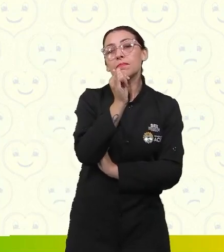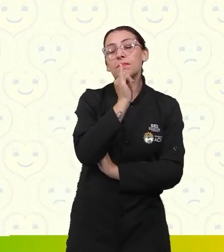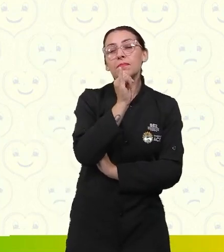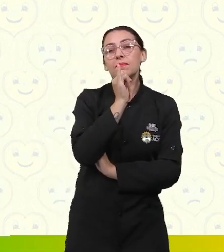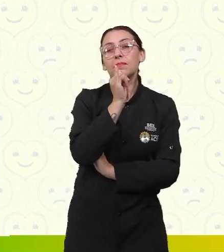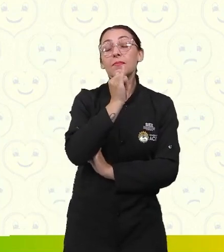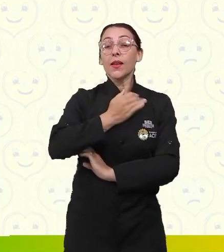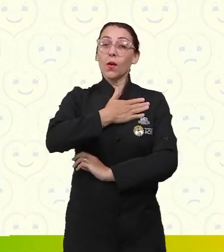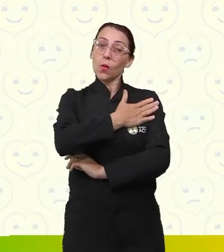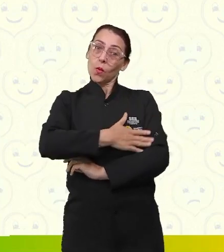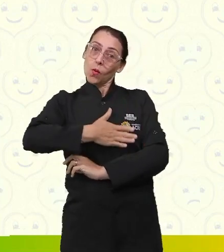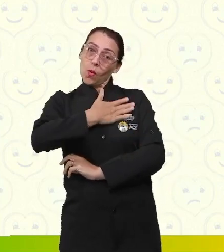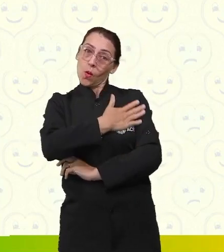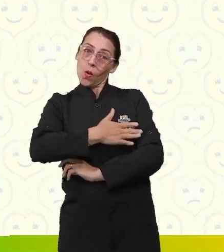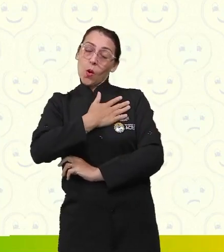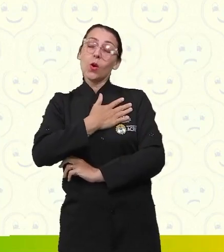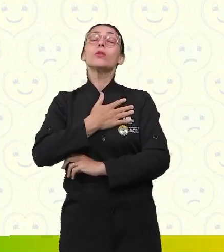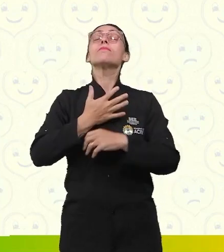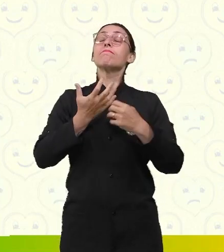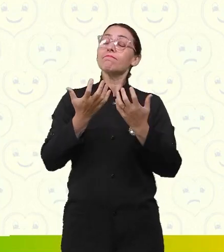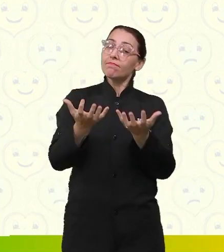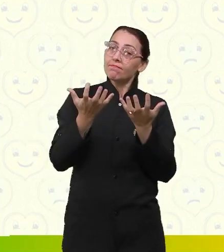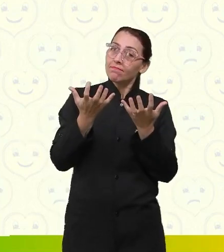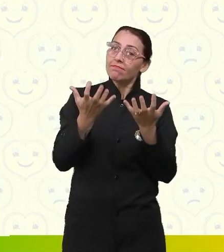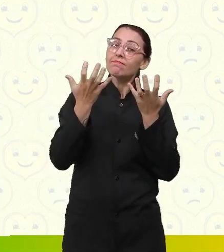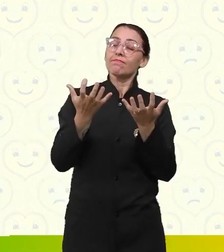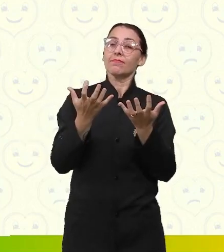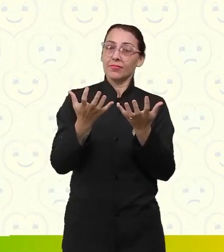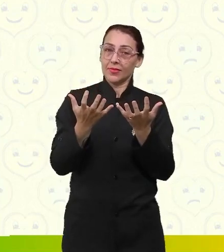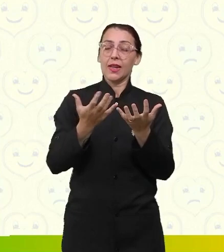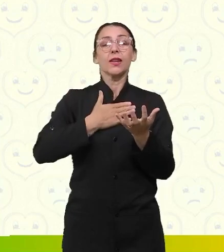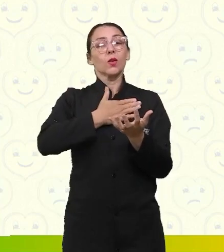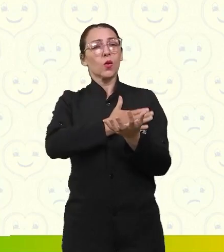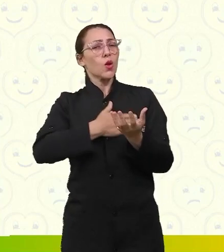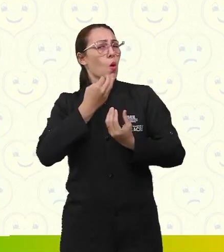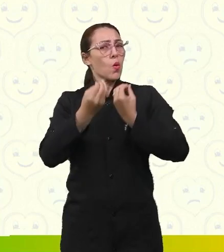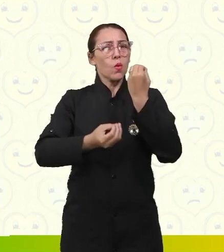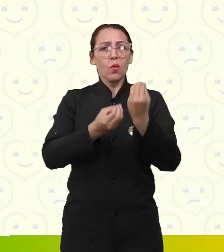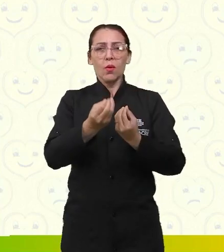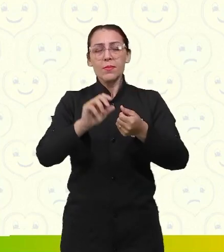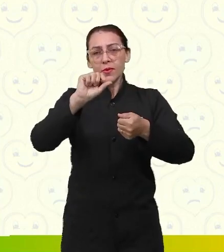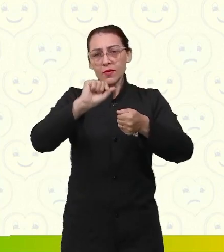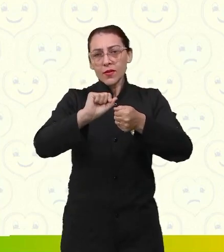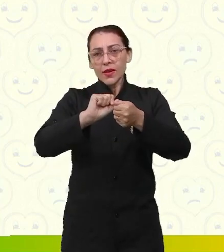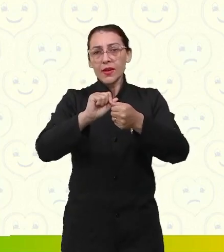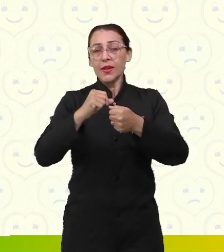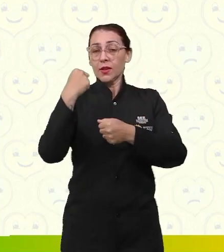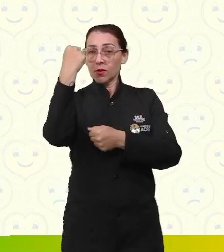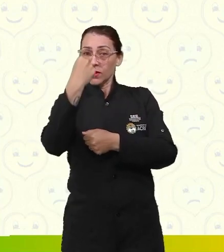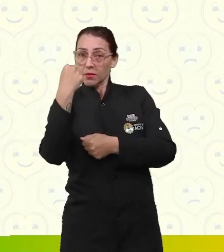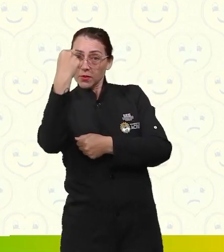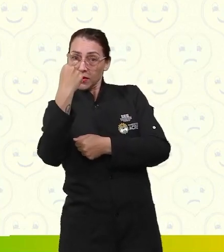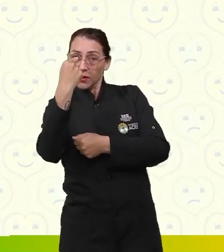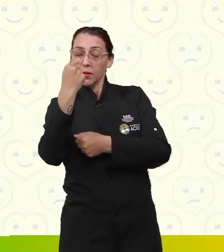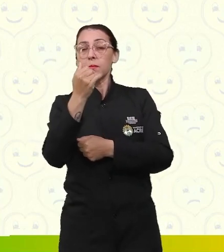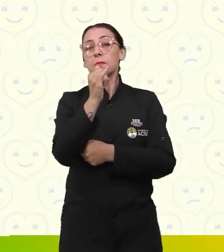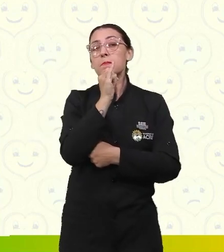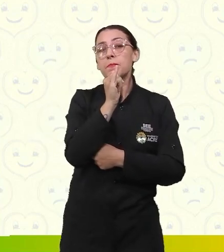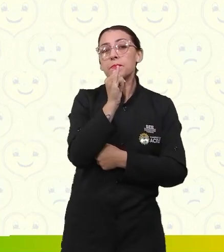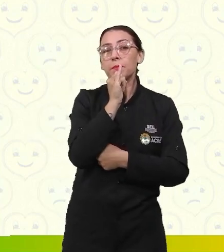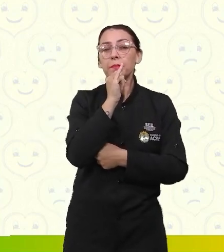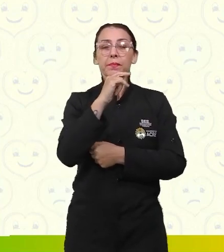eu gosto e concordo e eu quero dar ênfase a esse gostar, como é que eu faço na língua espanhola? Então, por exemplo,